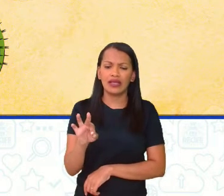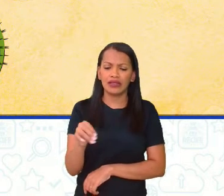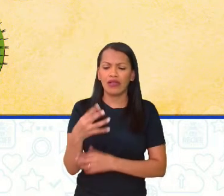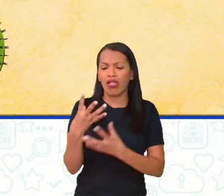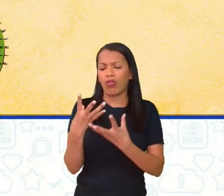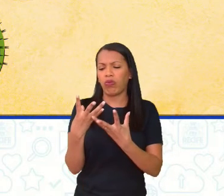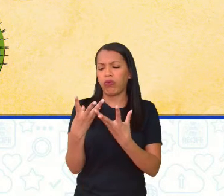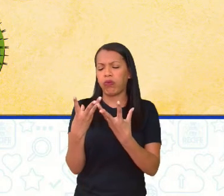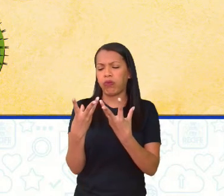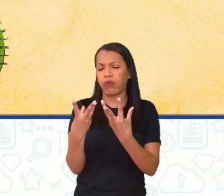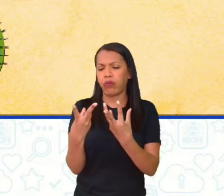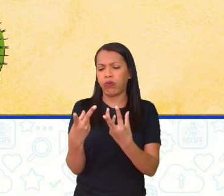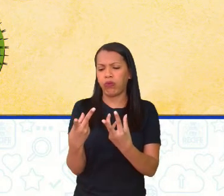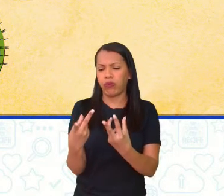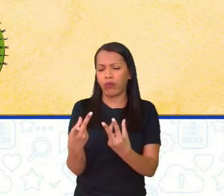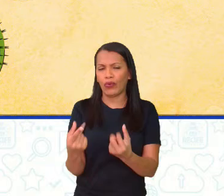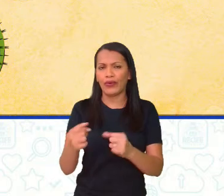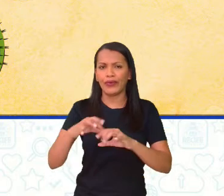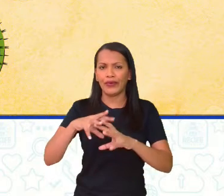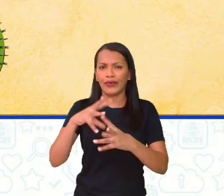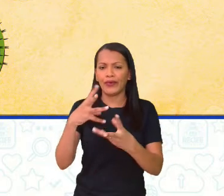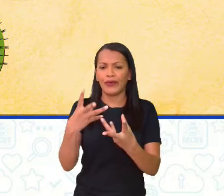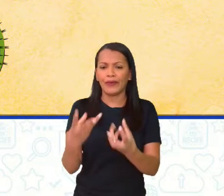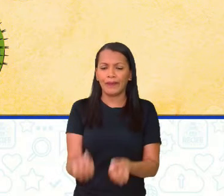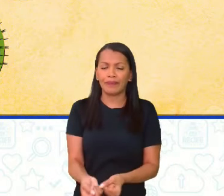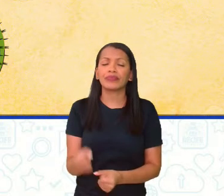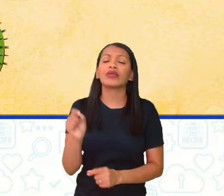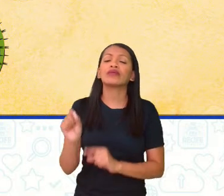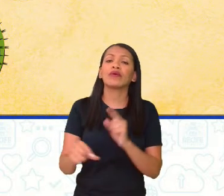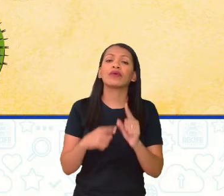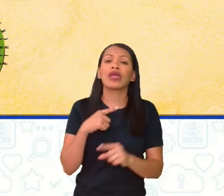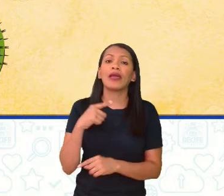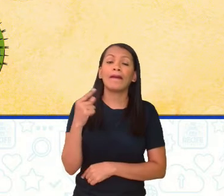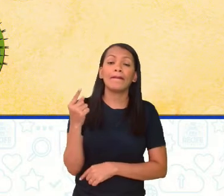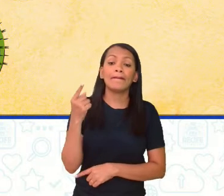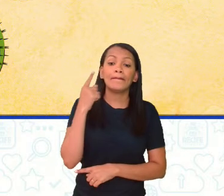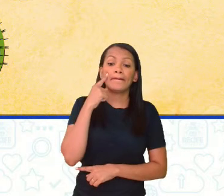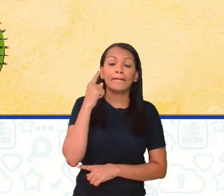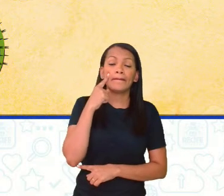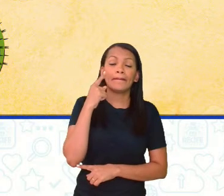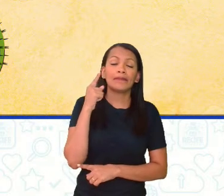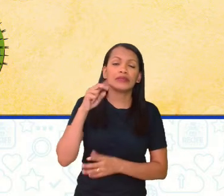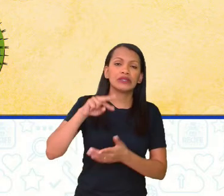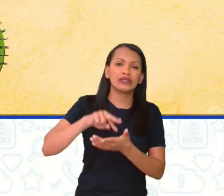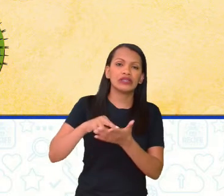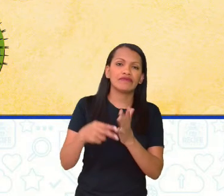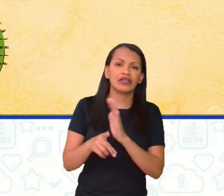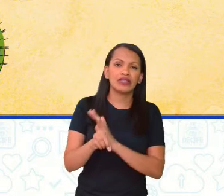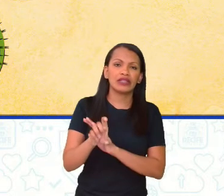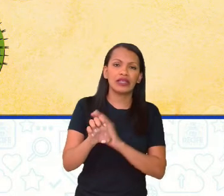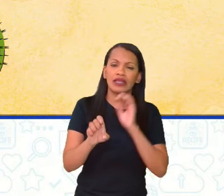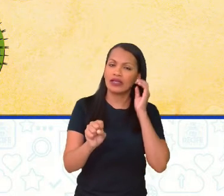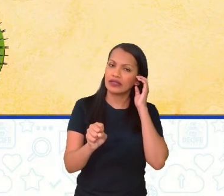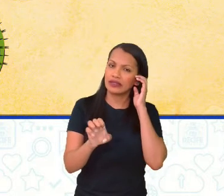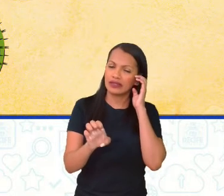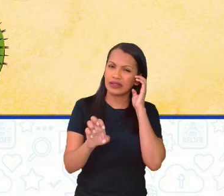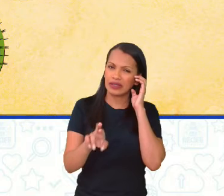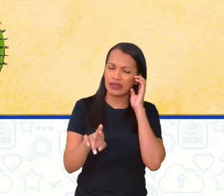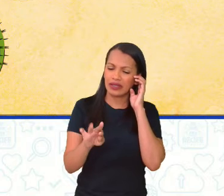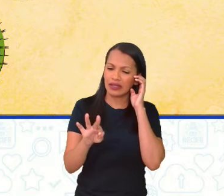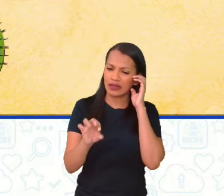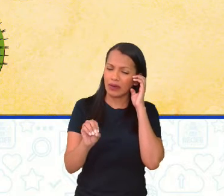mas tem que ter, em média, menos de 250 milímetros de chuva por ano, tá? E aí o que é